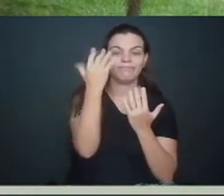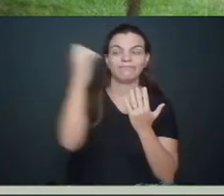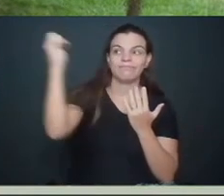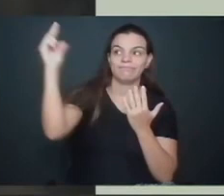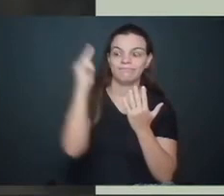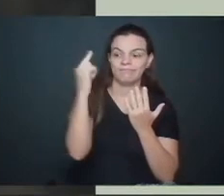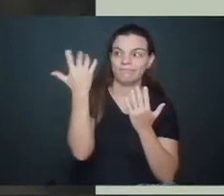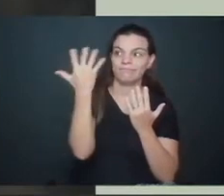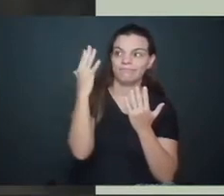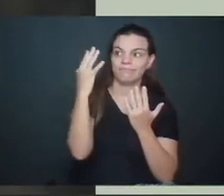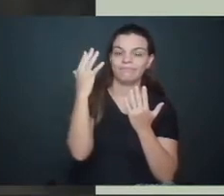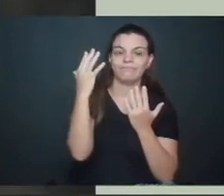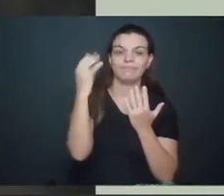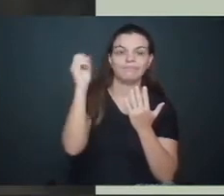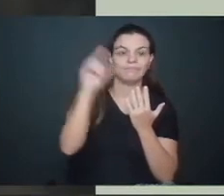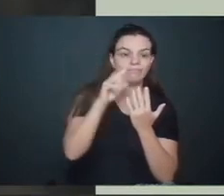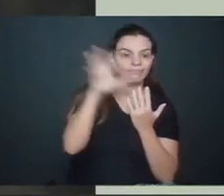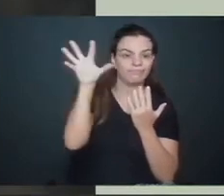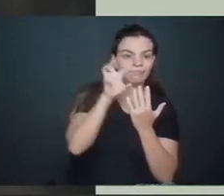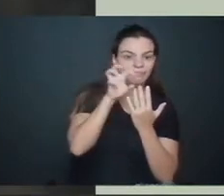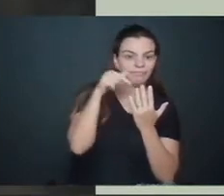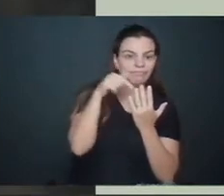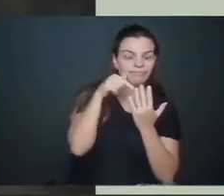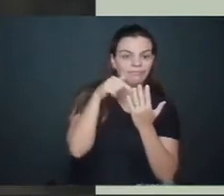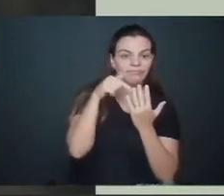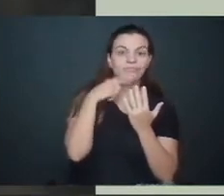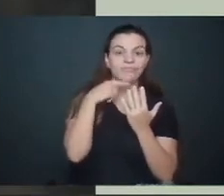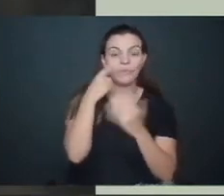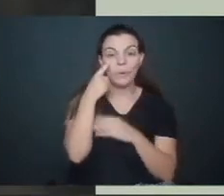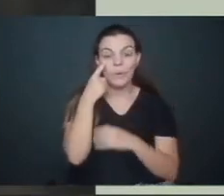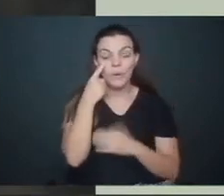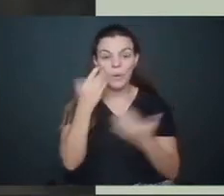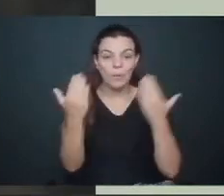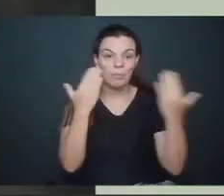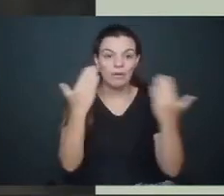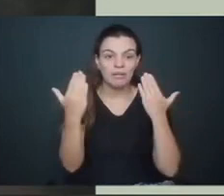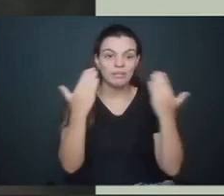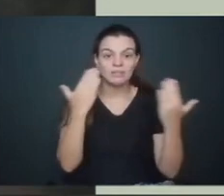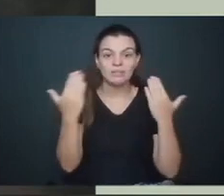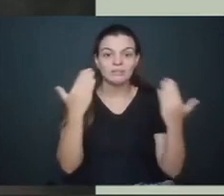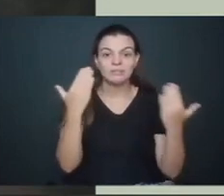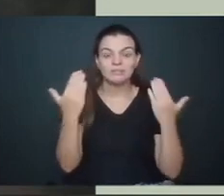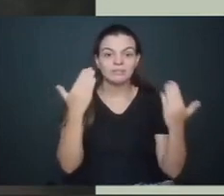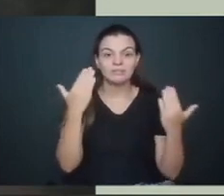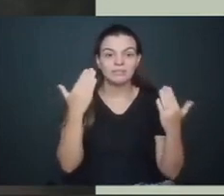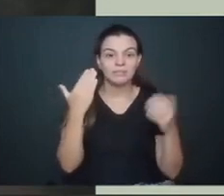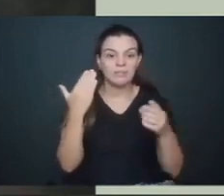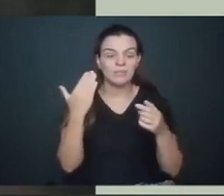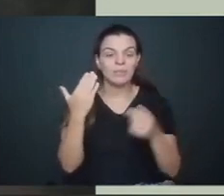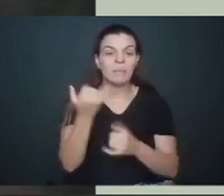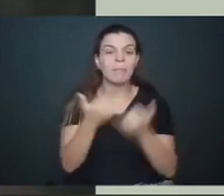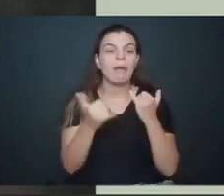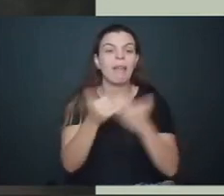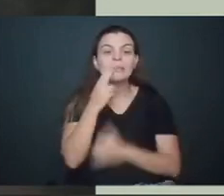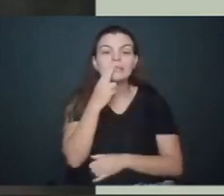olha esse slide e pronto. Ou então, olha esse. Aí eu tenho um cigarrinho à esquerda e